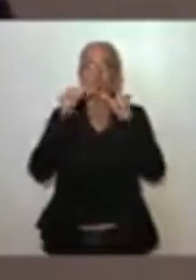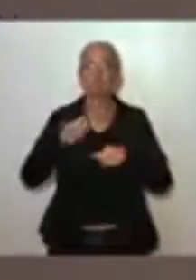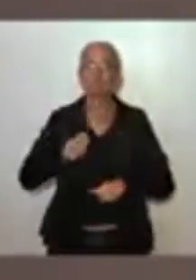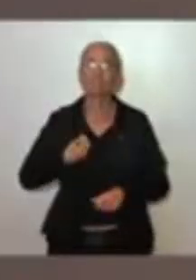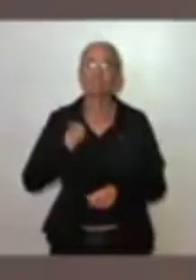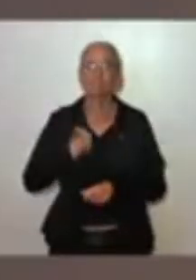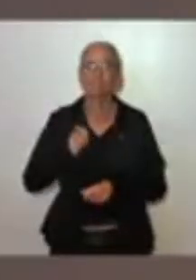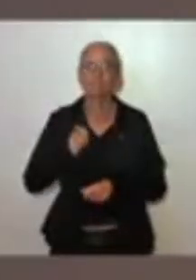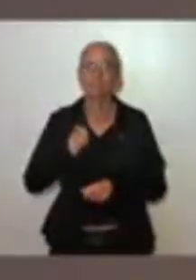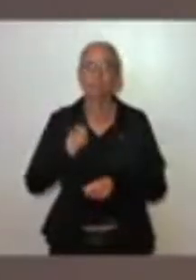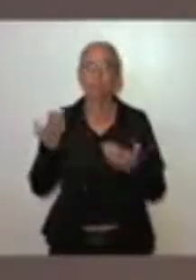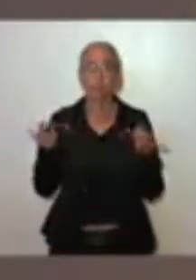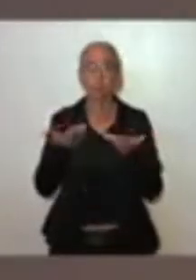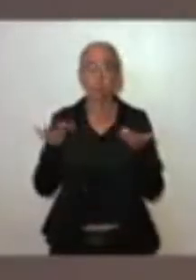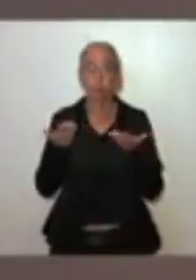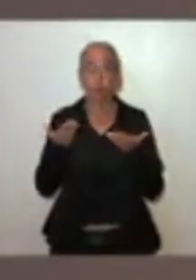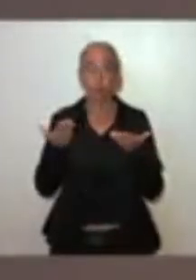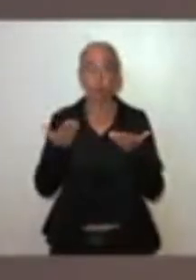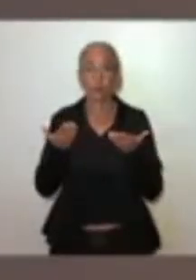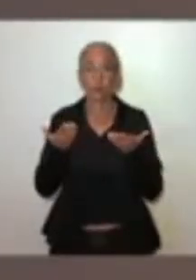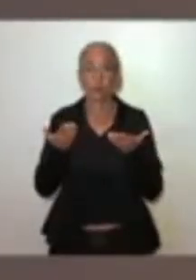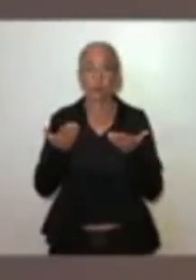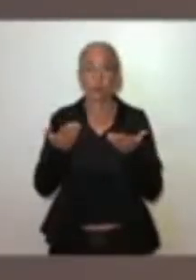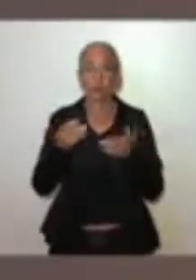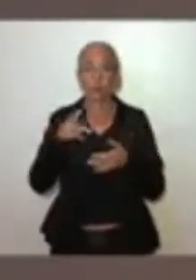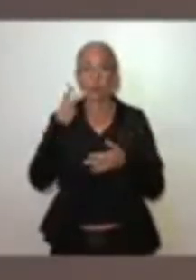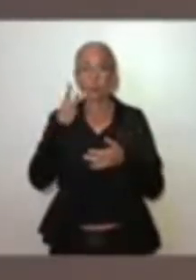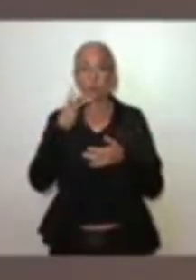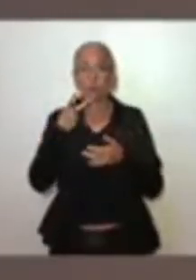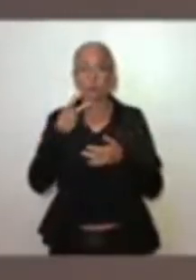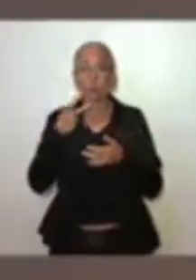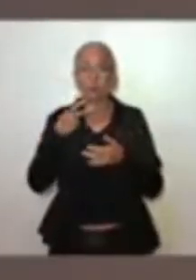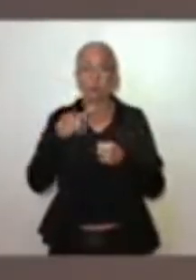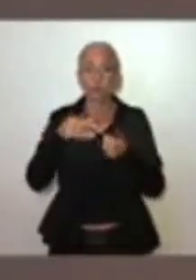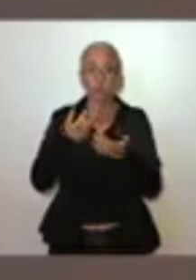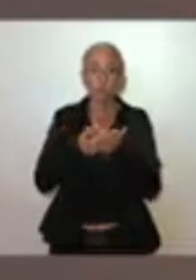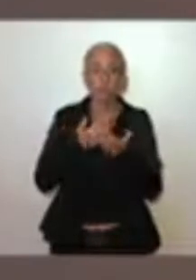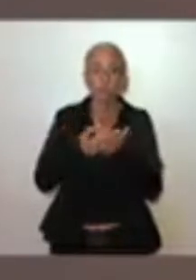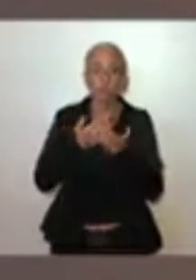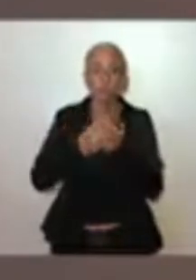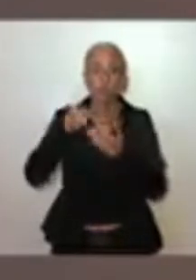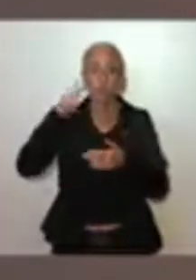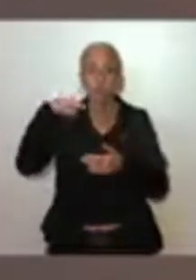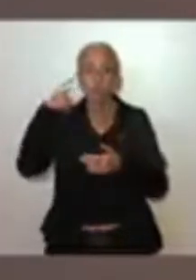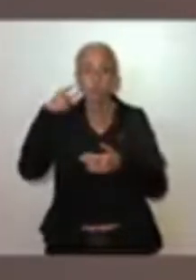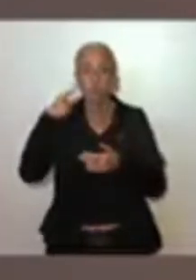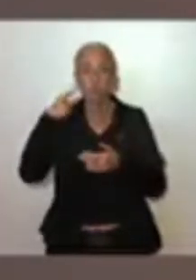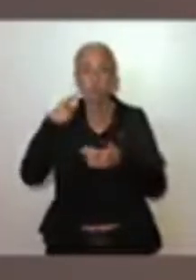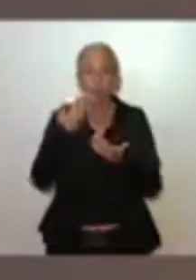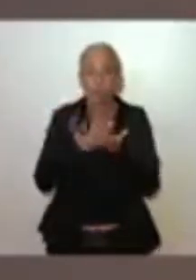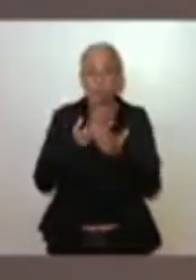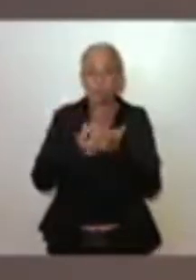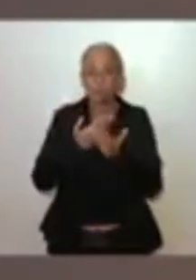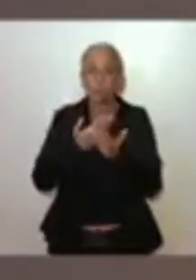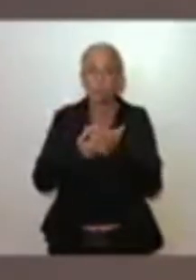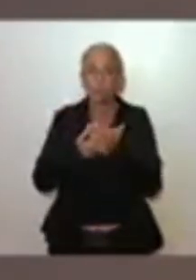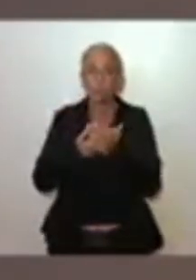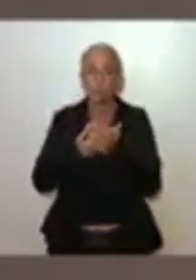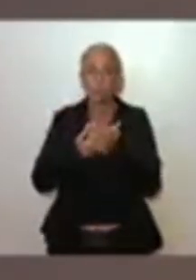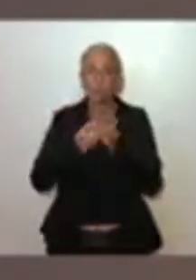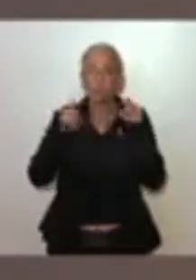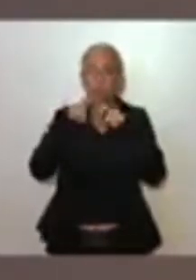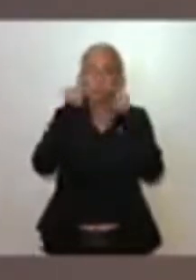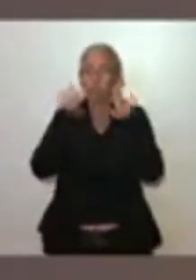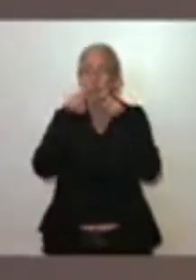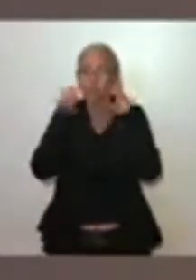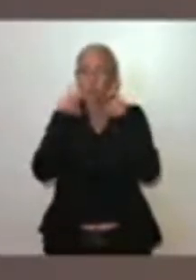e o nesse momento tudo que eu não esteja estudando de direito eu tenho estudado para entender a inteligência artificial e o